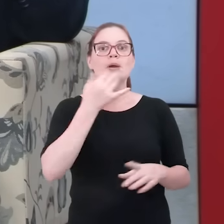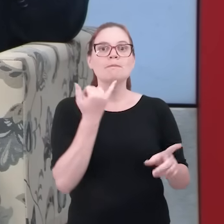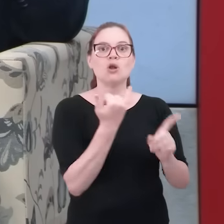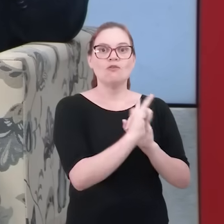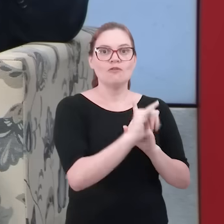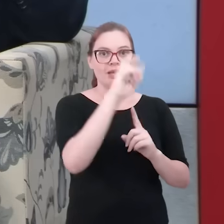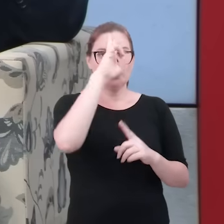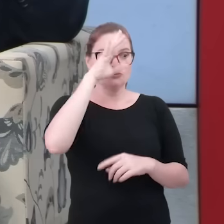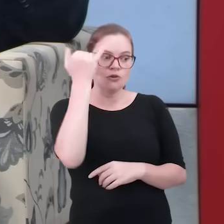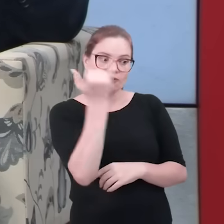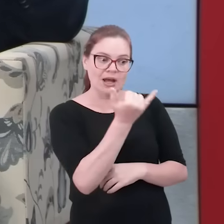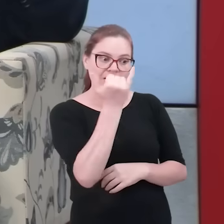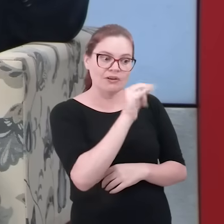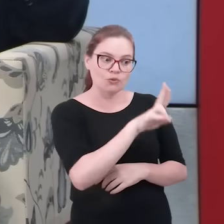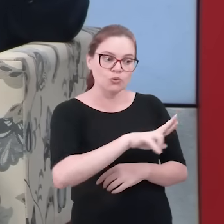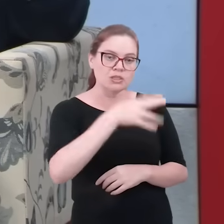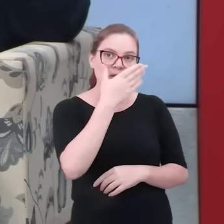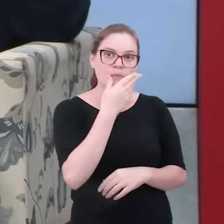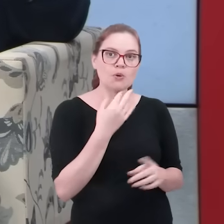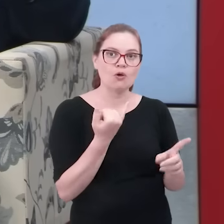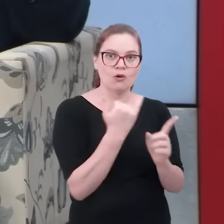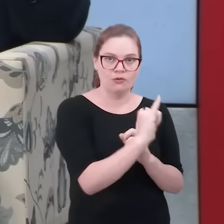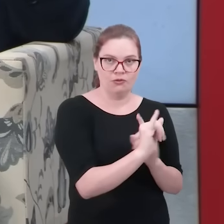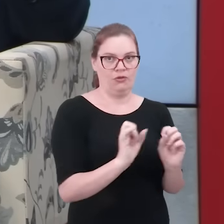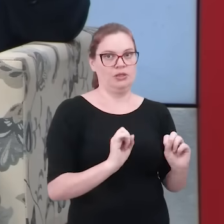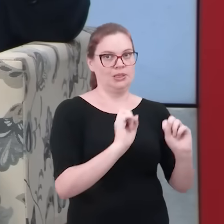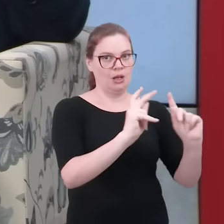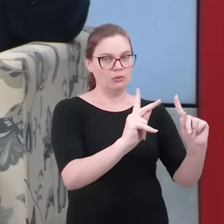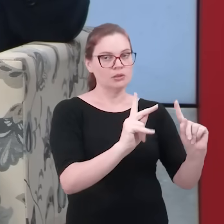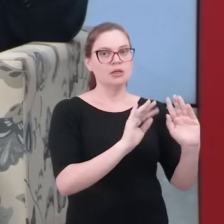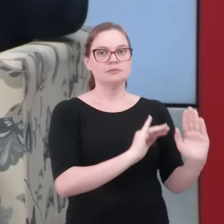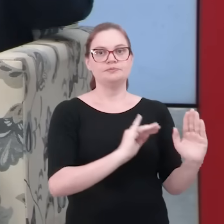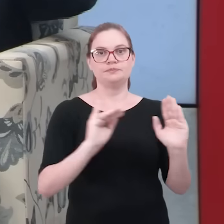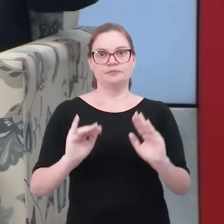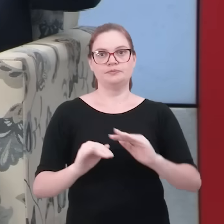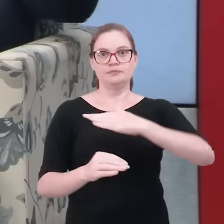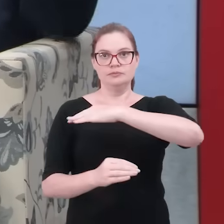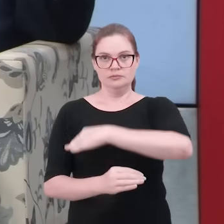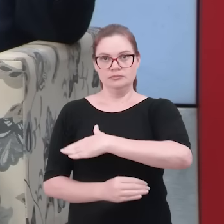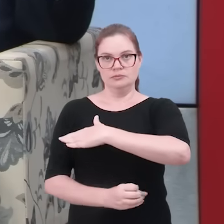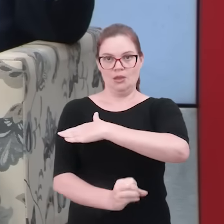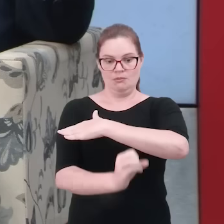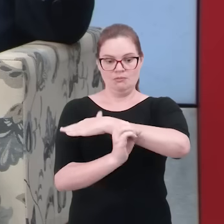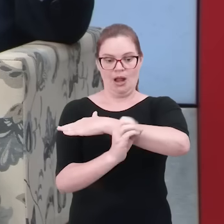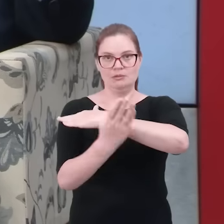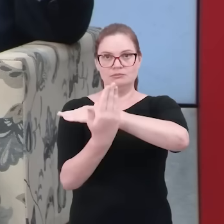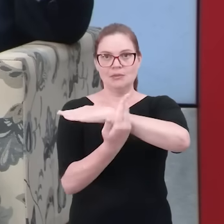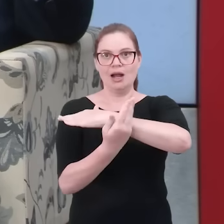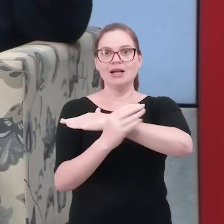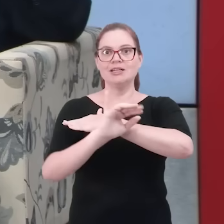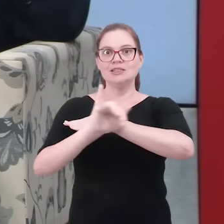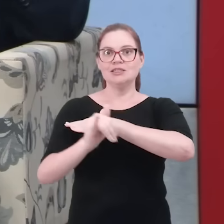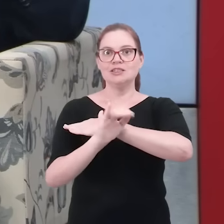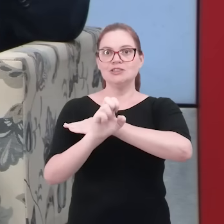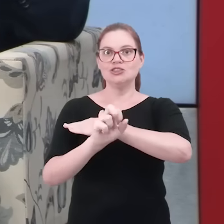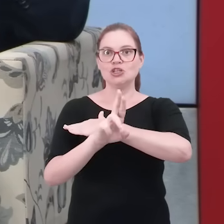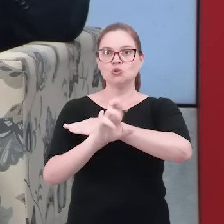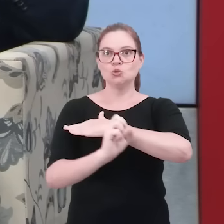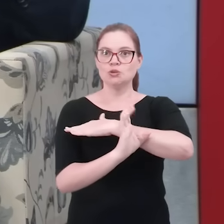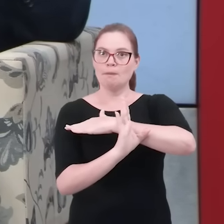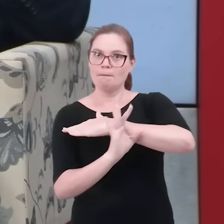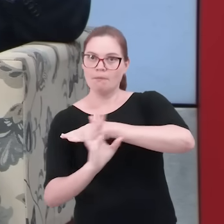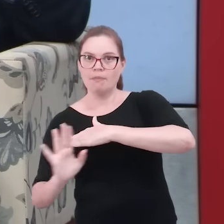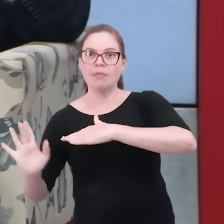tempos. Agora, na vinda de Jesus, com o derramamento do Espírito Santo, a igreja tem dons espirituais. A